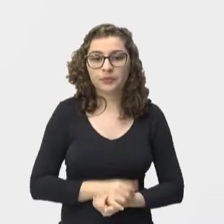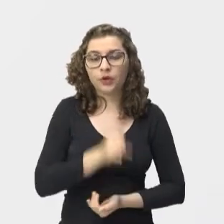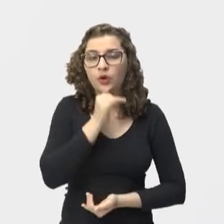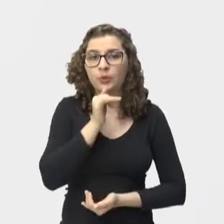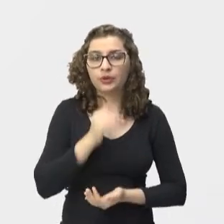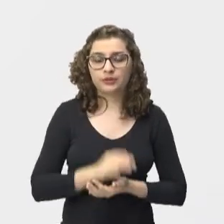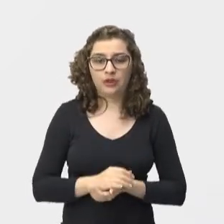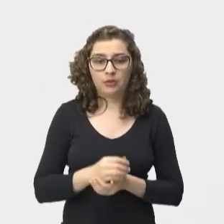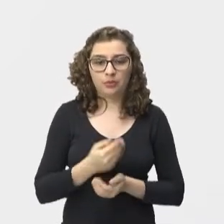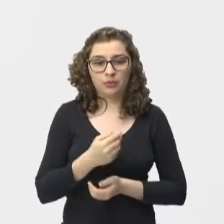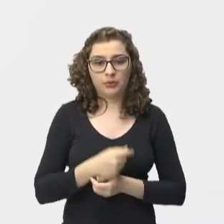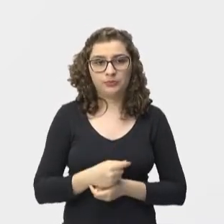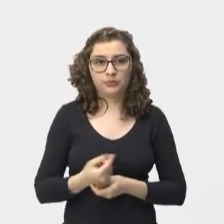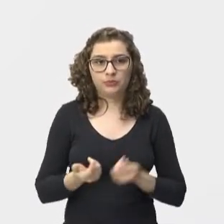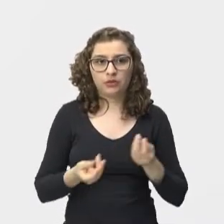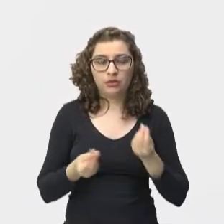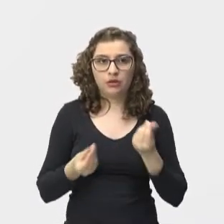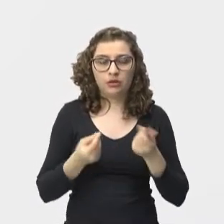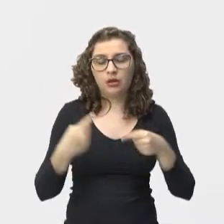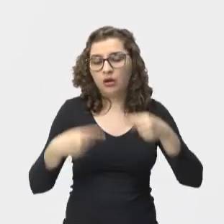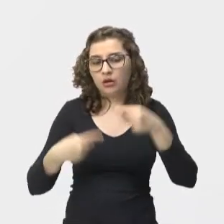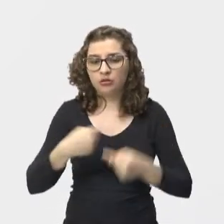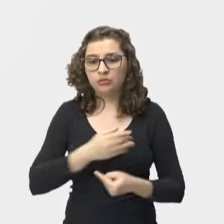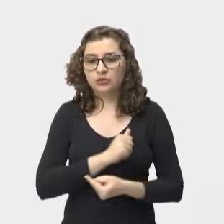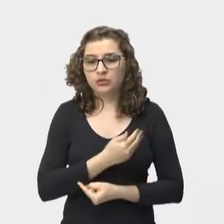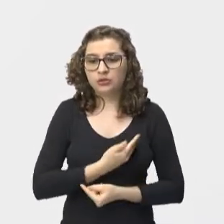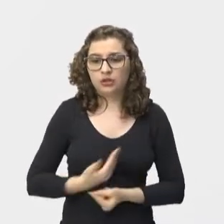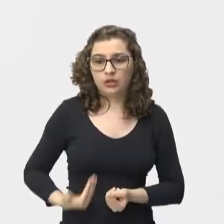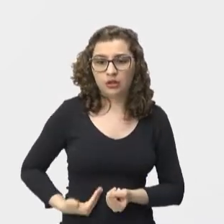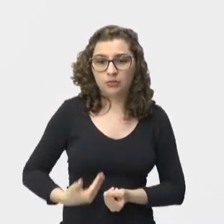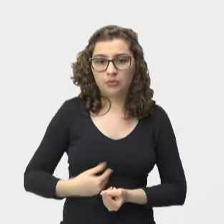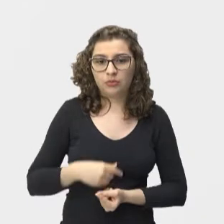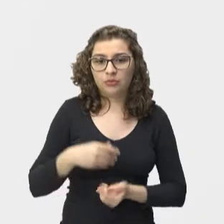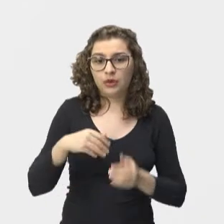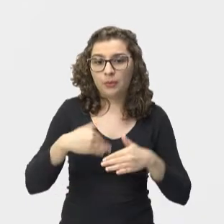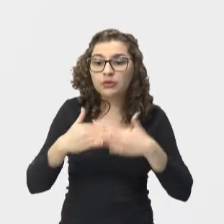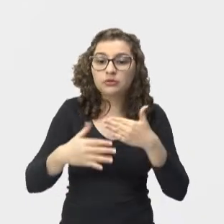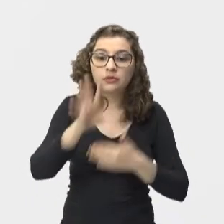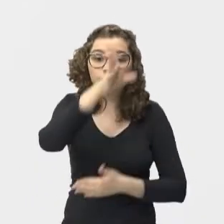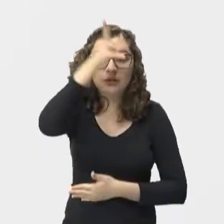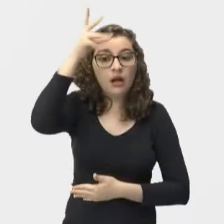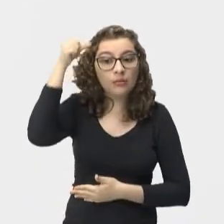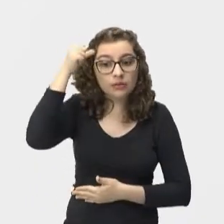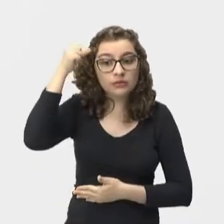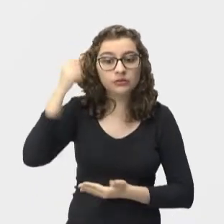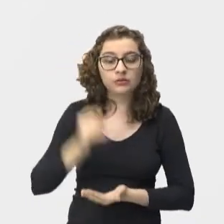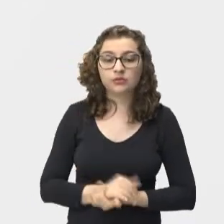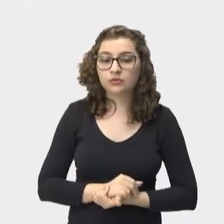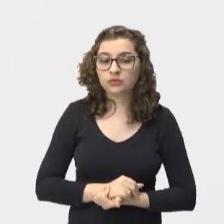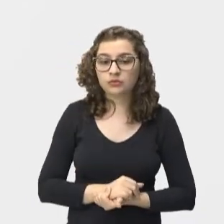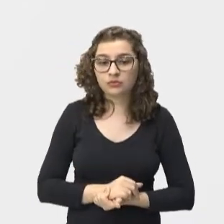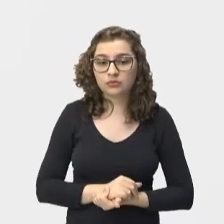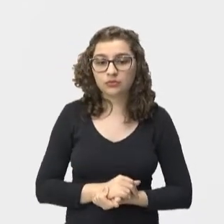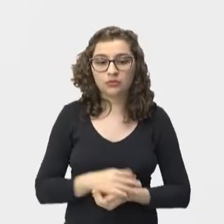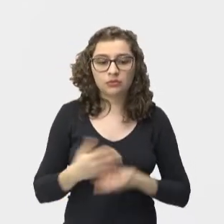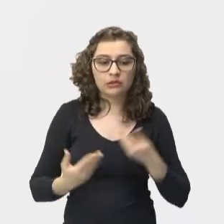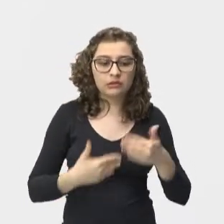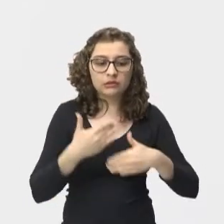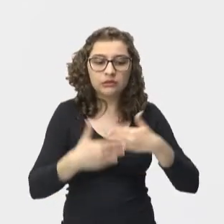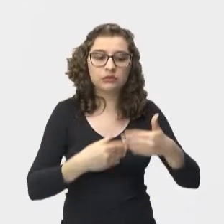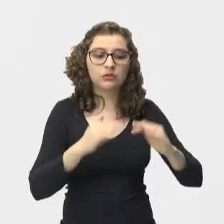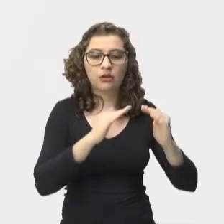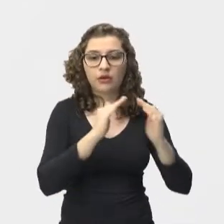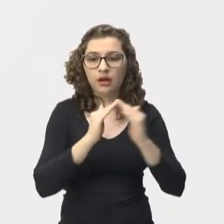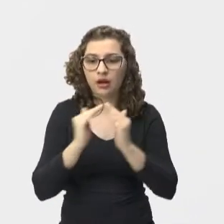para desenvolver a questão da Amazônia. Uma política pública, no caso aí, para desenvolver